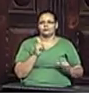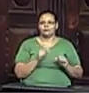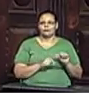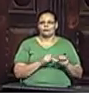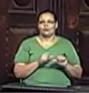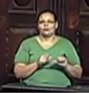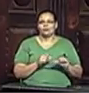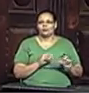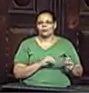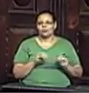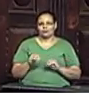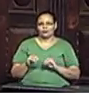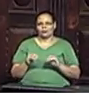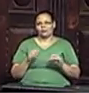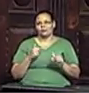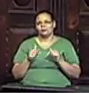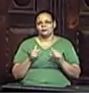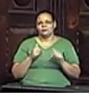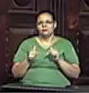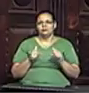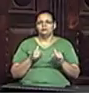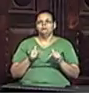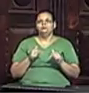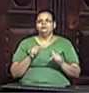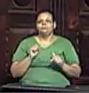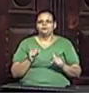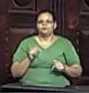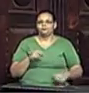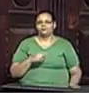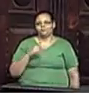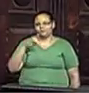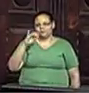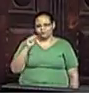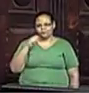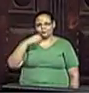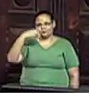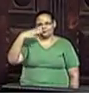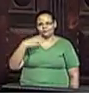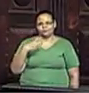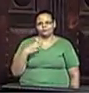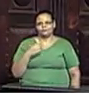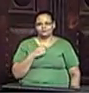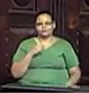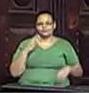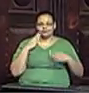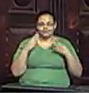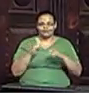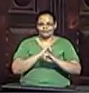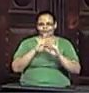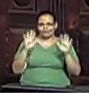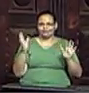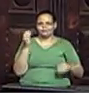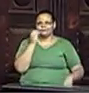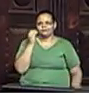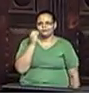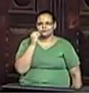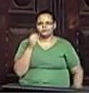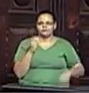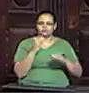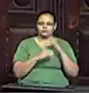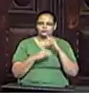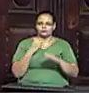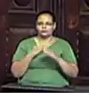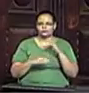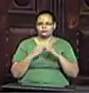para que façam o seu trabalho, que isso se dê à luz do dia, que isso se dê sob uma lógica de transparência, inclusive